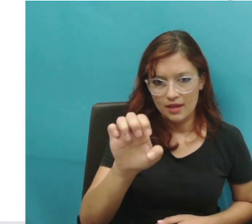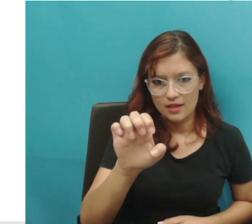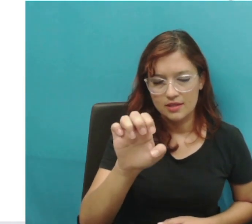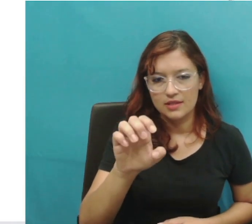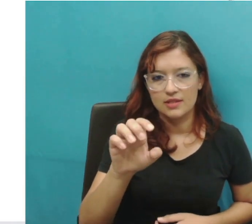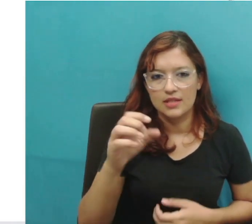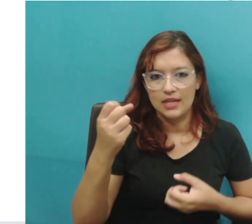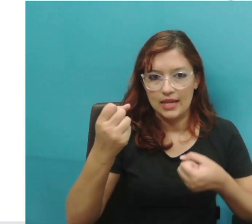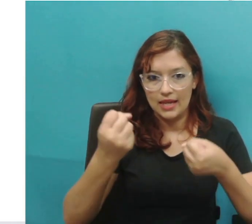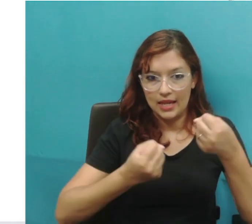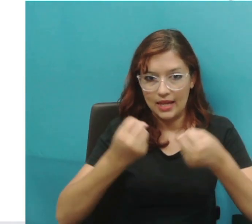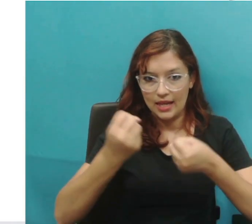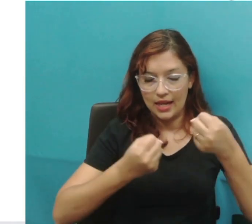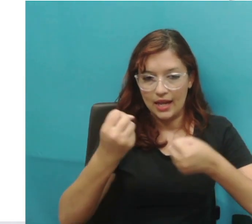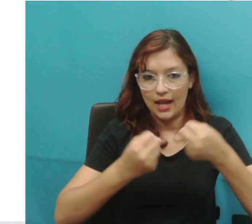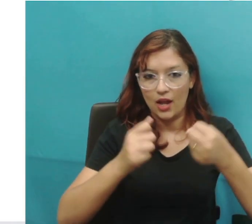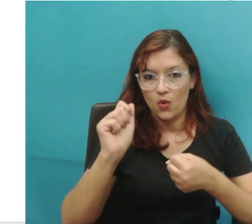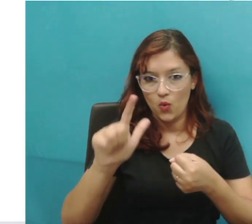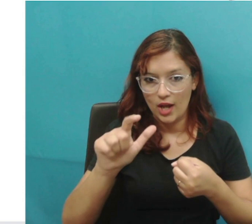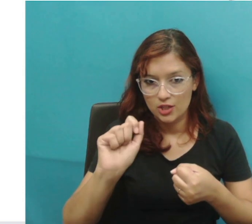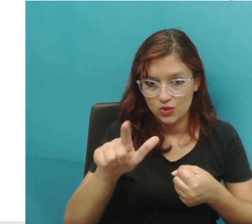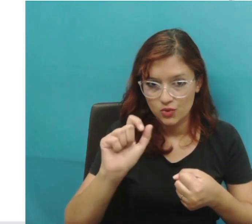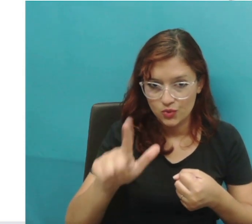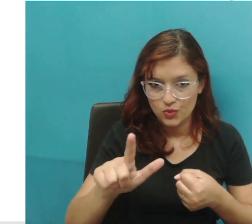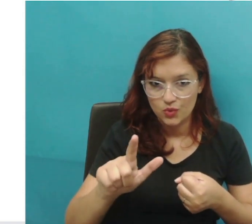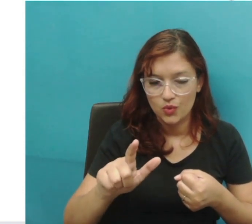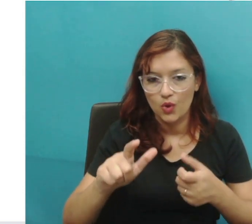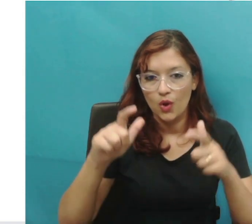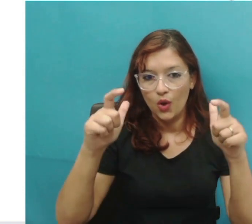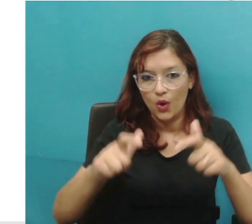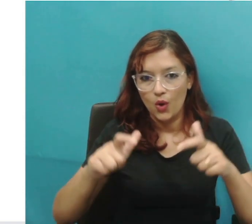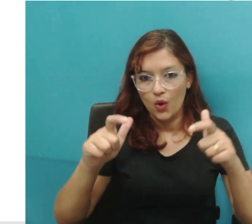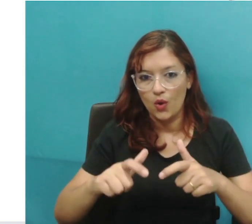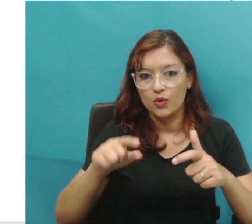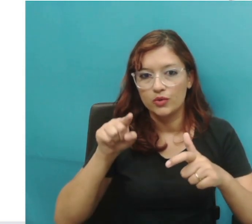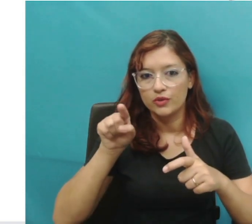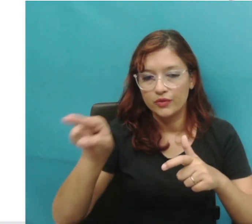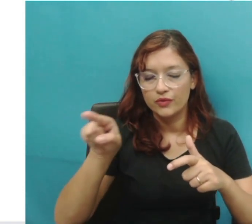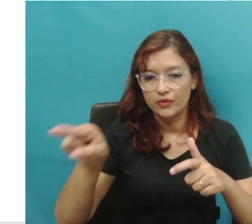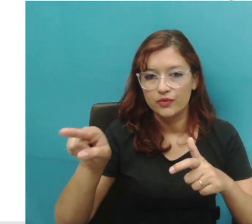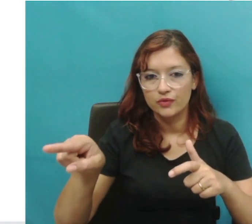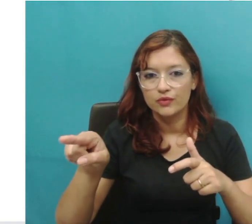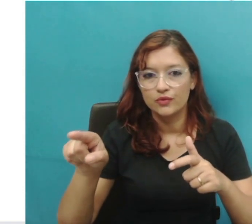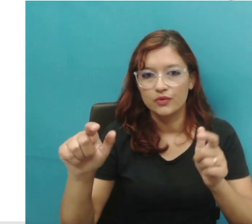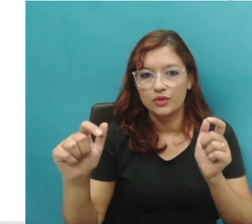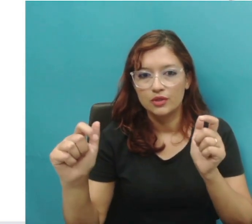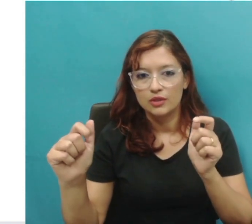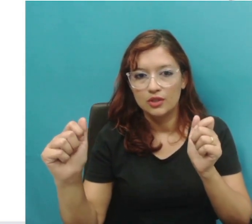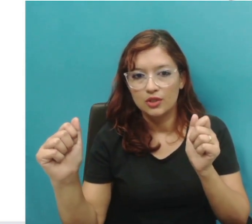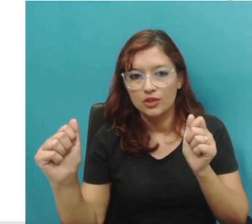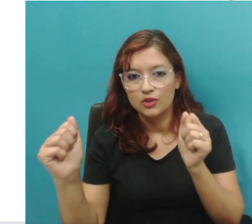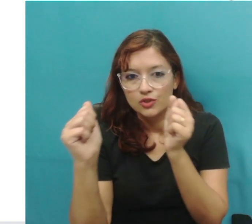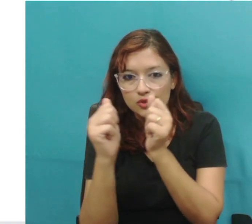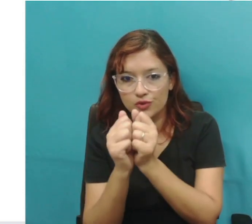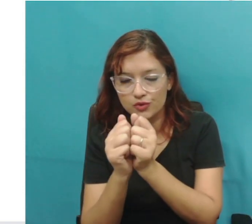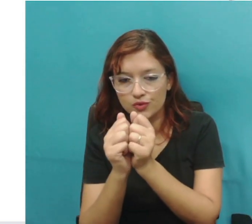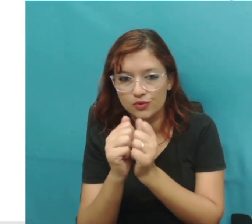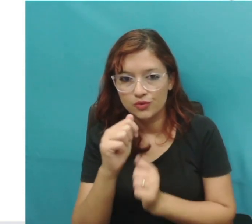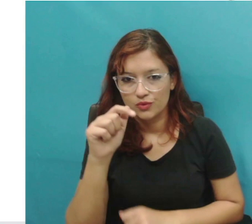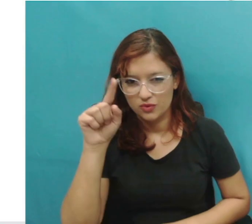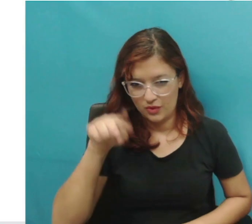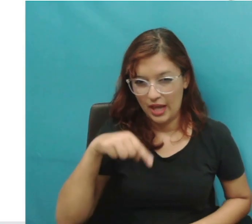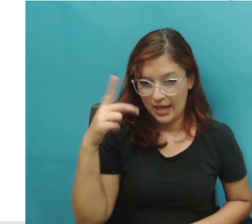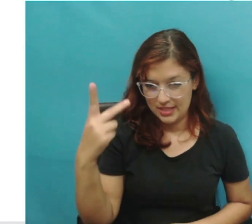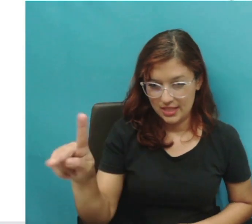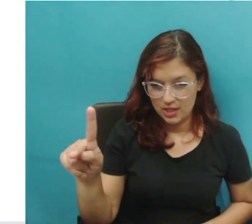O rapaz está falando, ó, esse carro azul, onde você